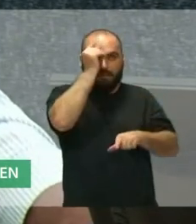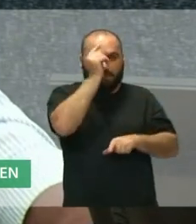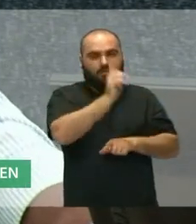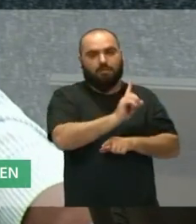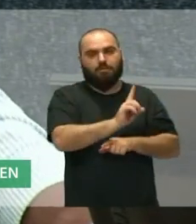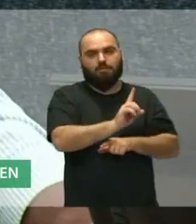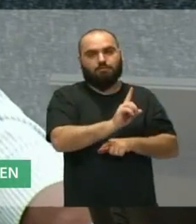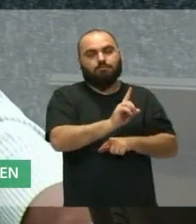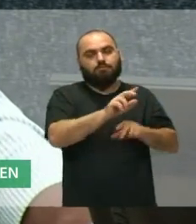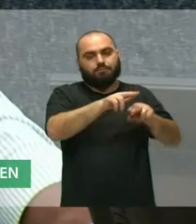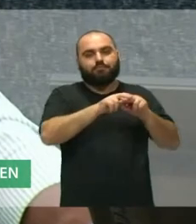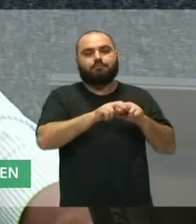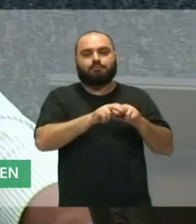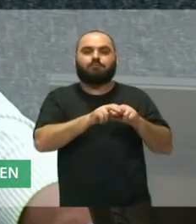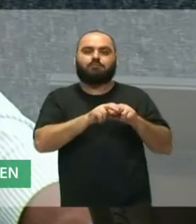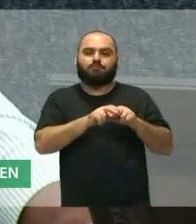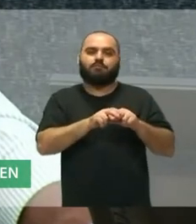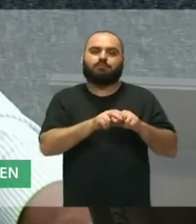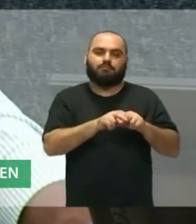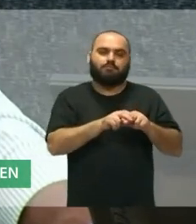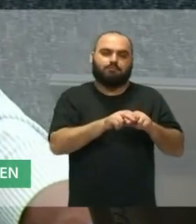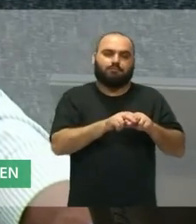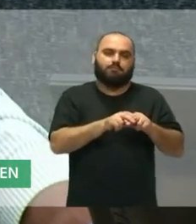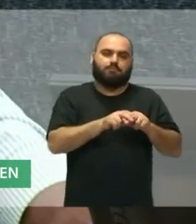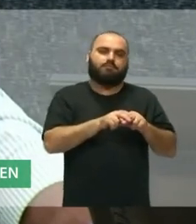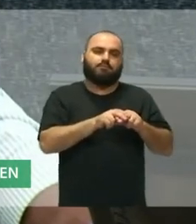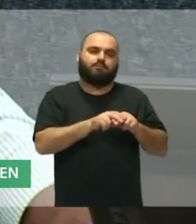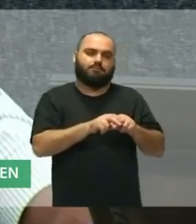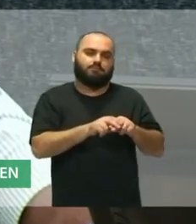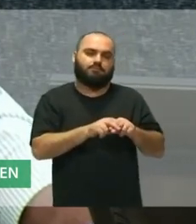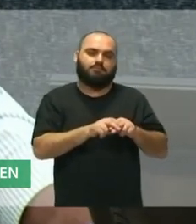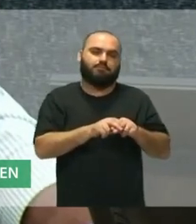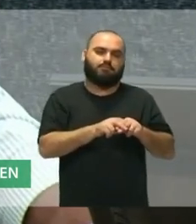Então, fica aí a nossa